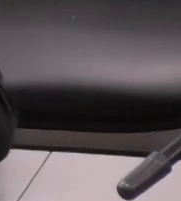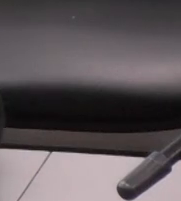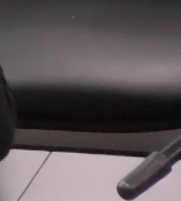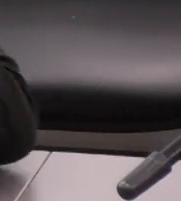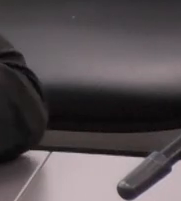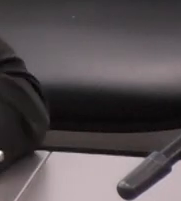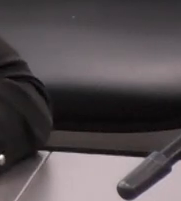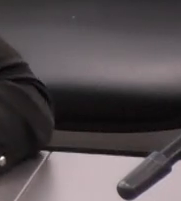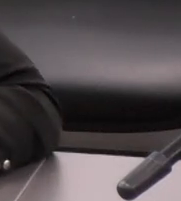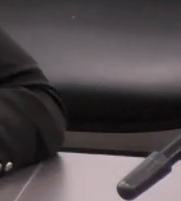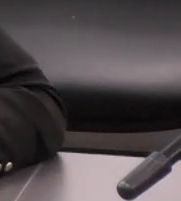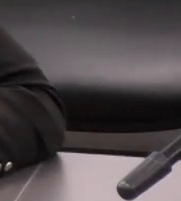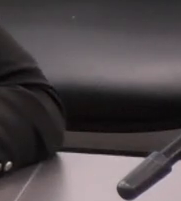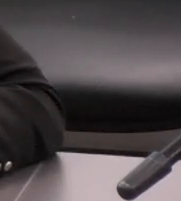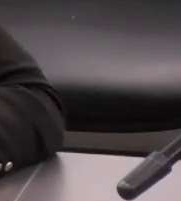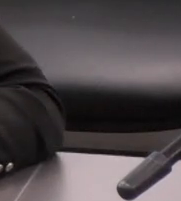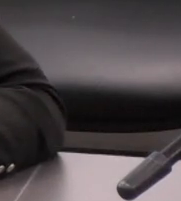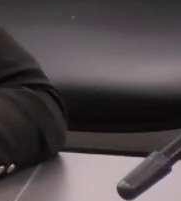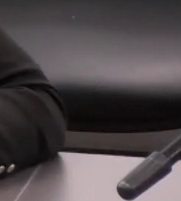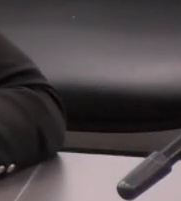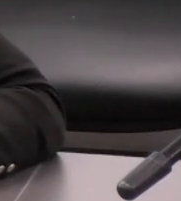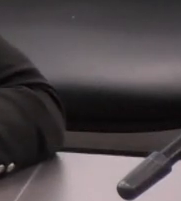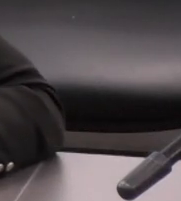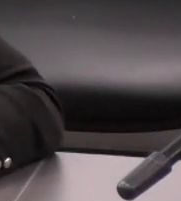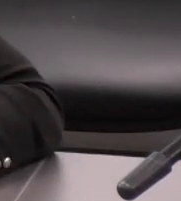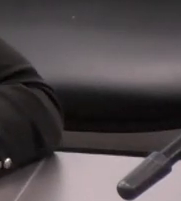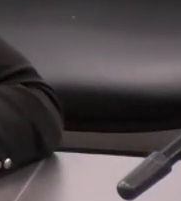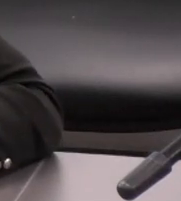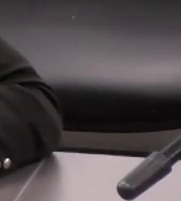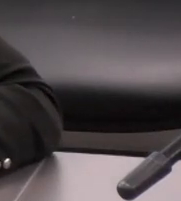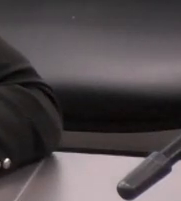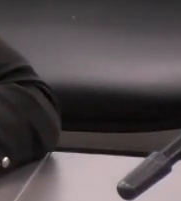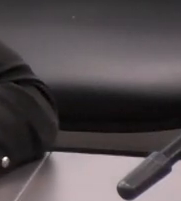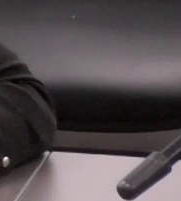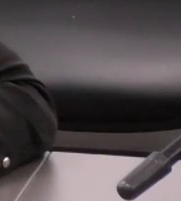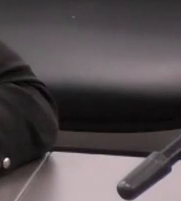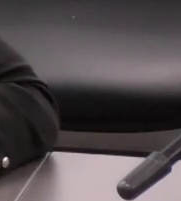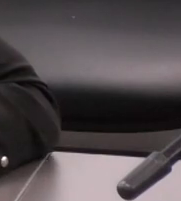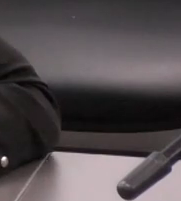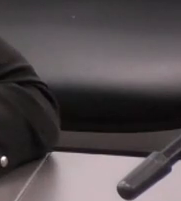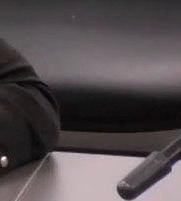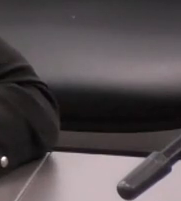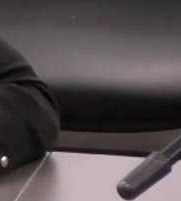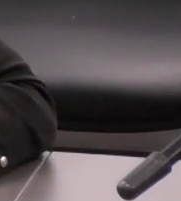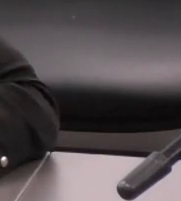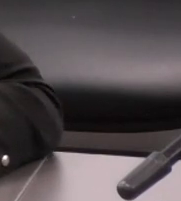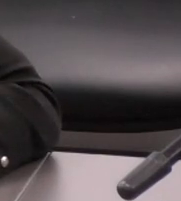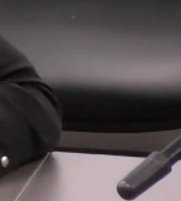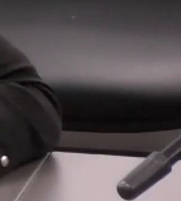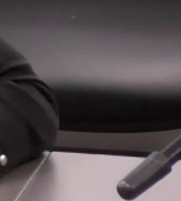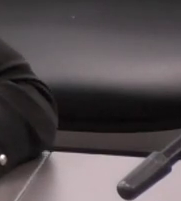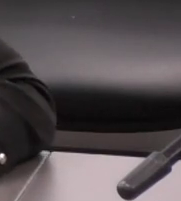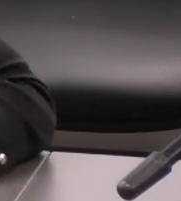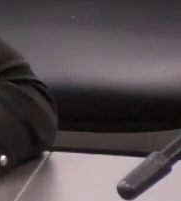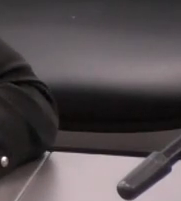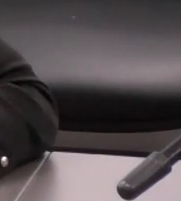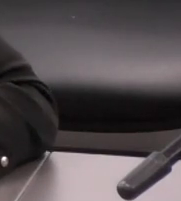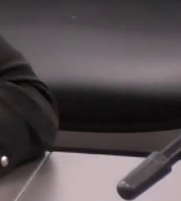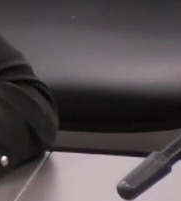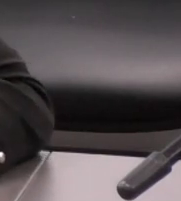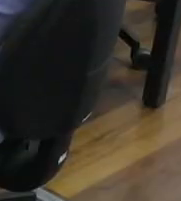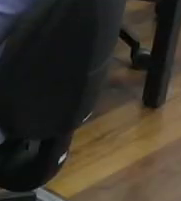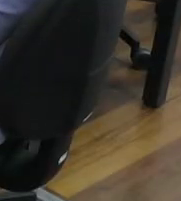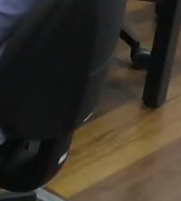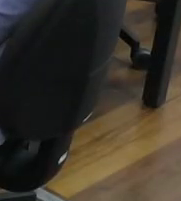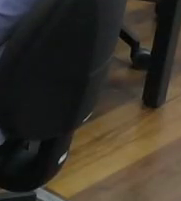está gravado em audiência. Então, para a gente ver como esses arbítrios acontecem em sede policial e como esses